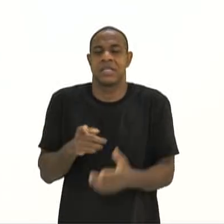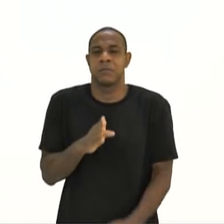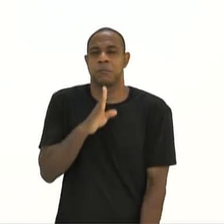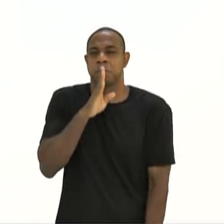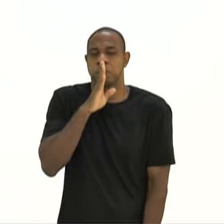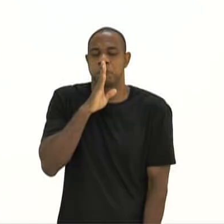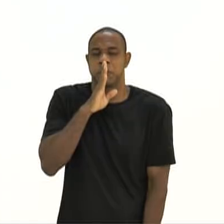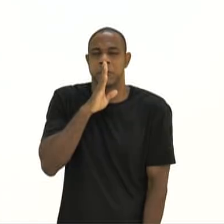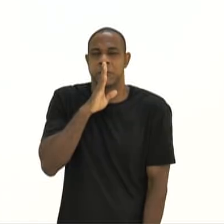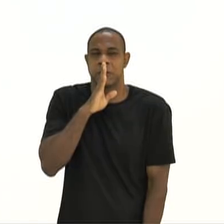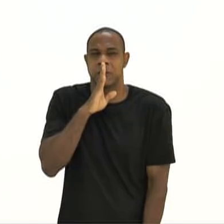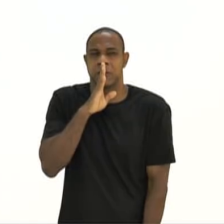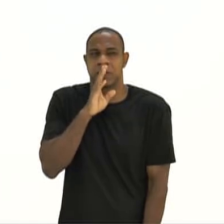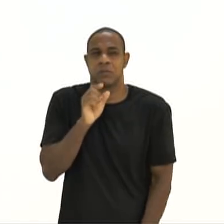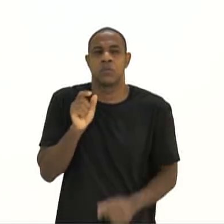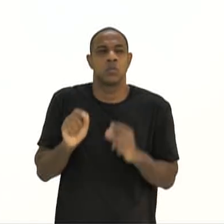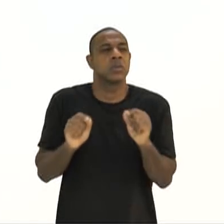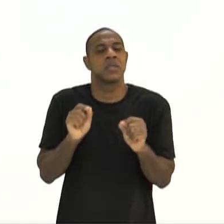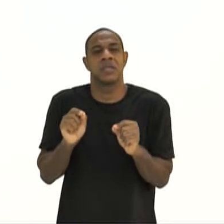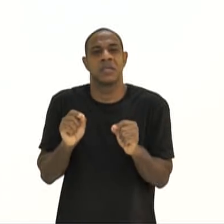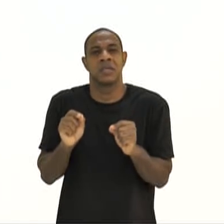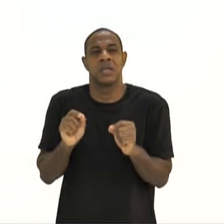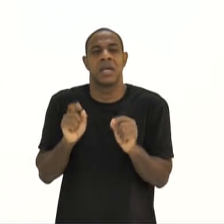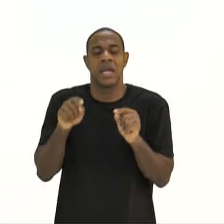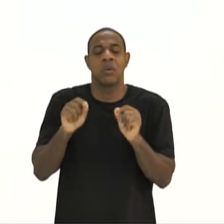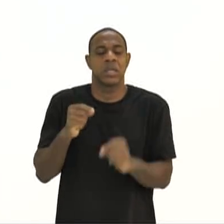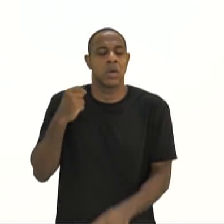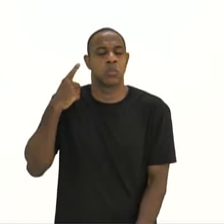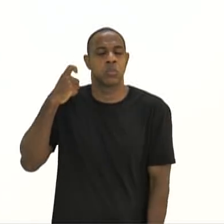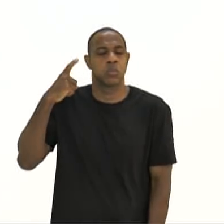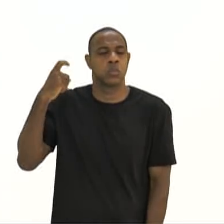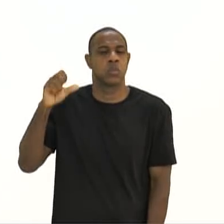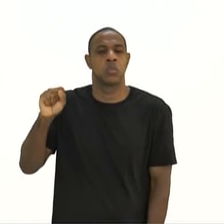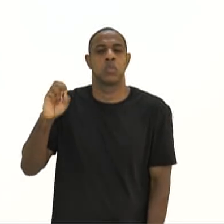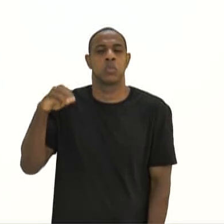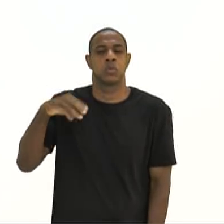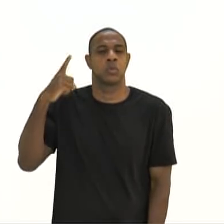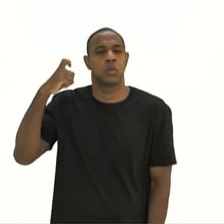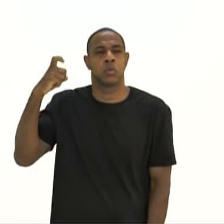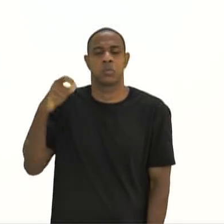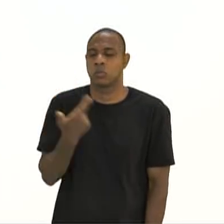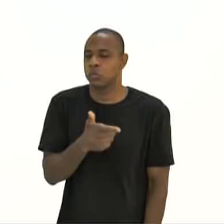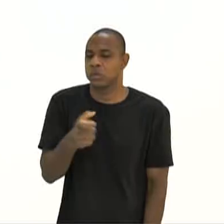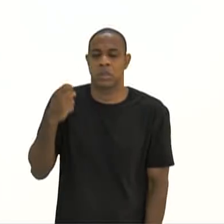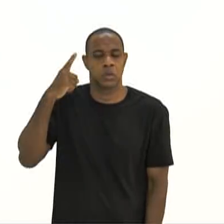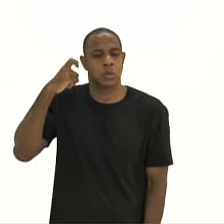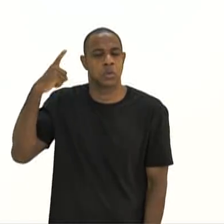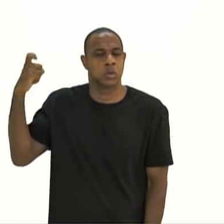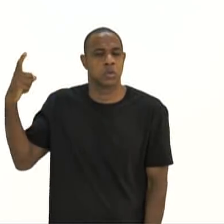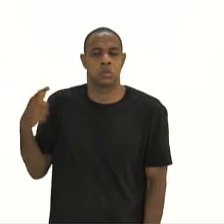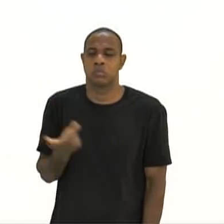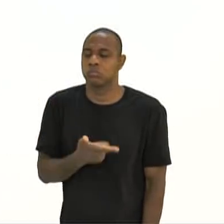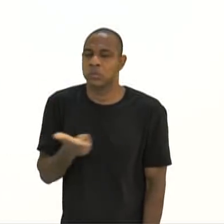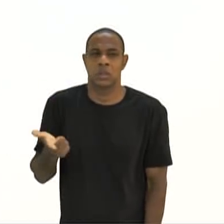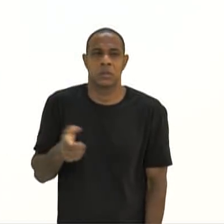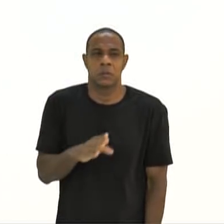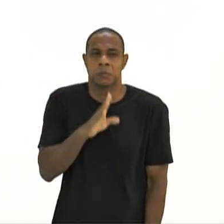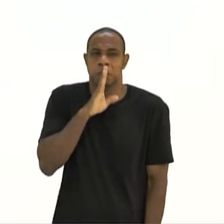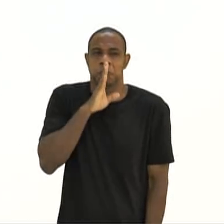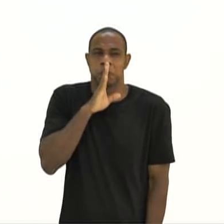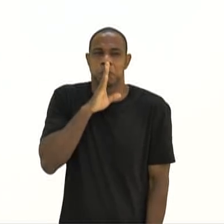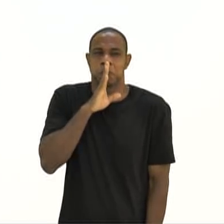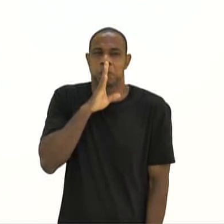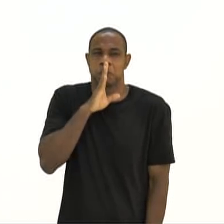silêncio, ele nos retoma o quê? O som, né? O silêncio é a ausência de som. Então, está mexendo com a